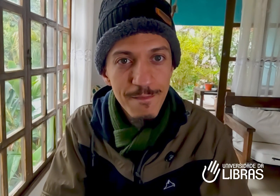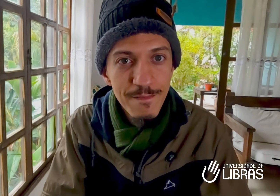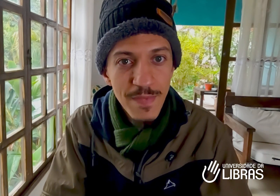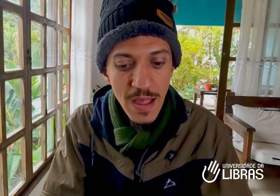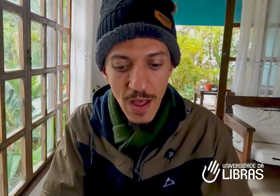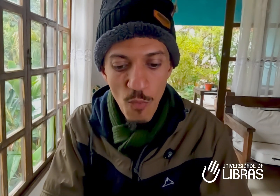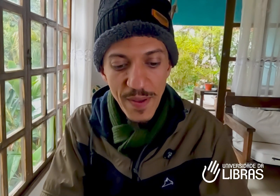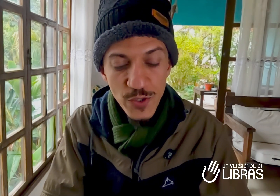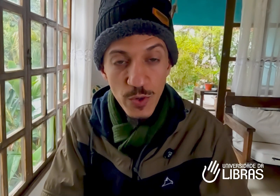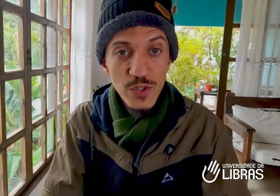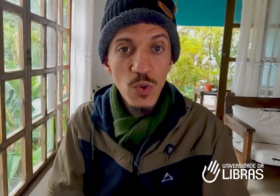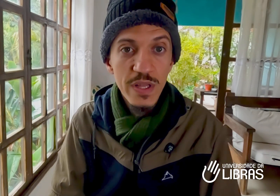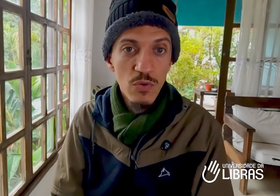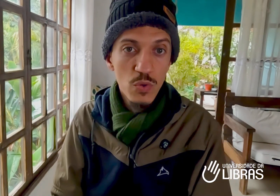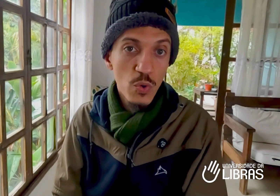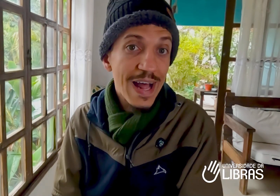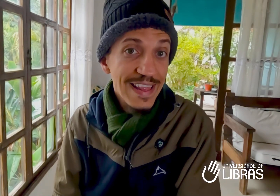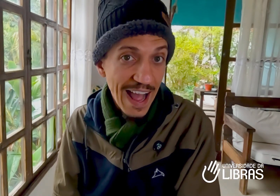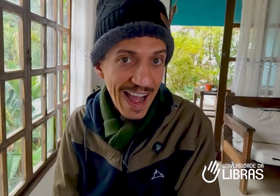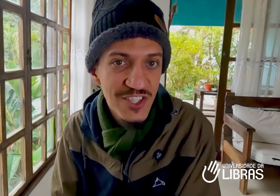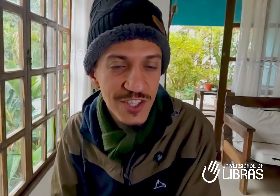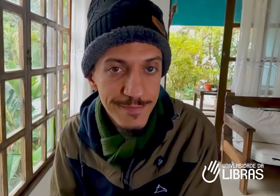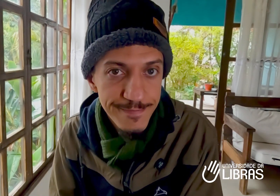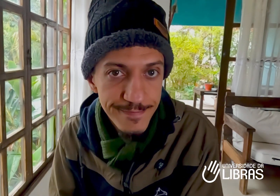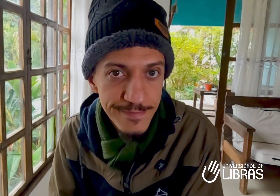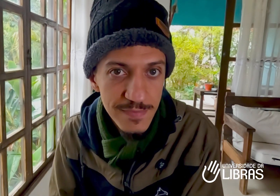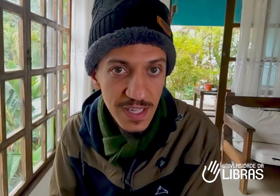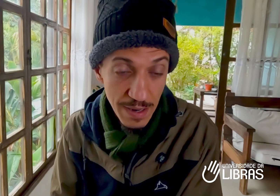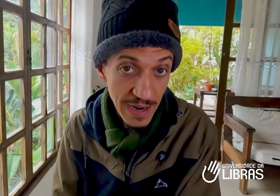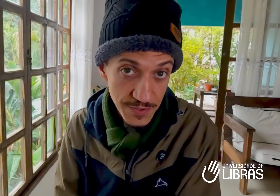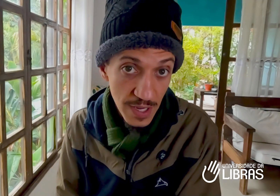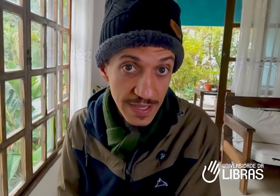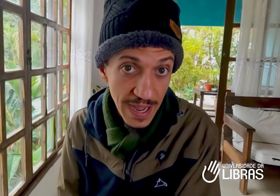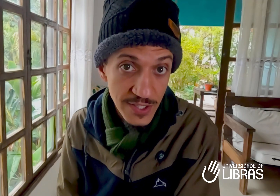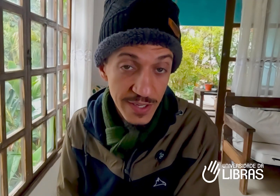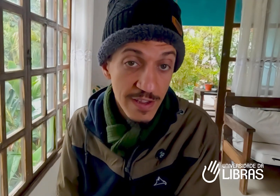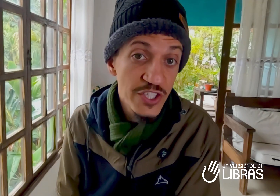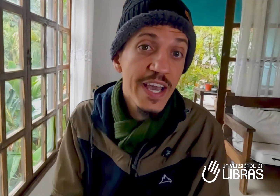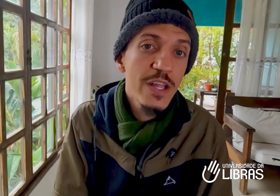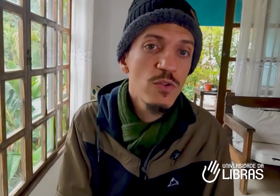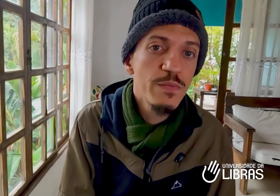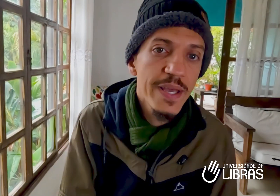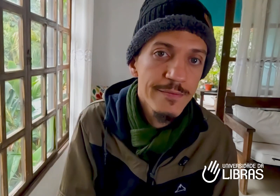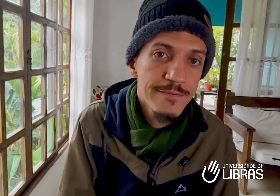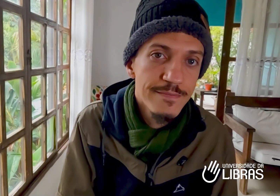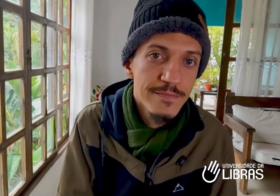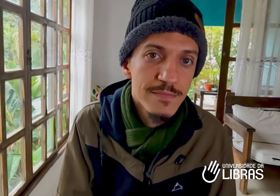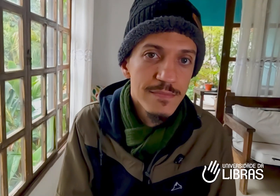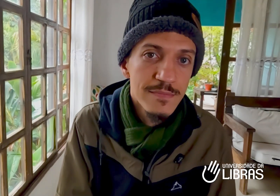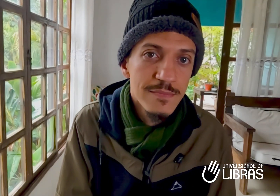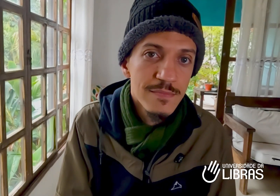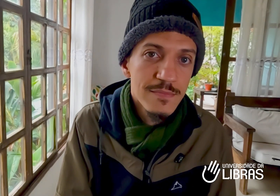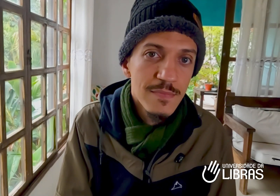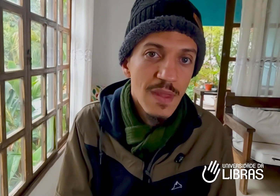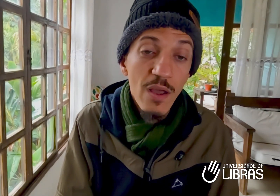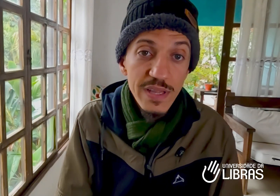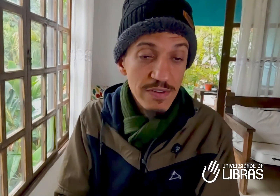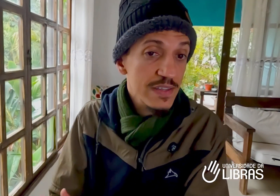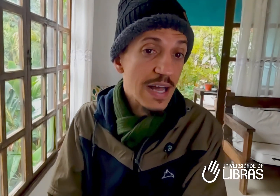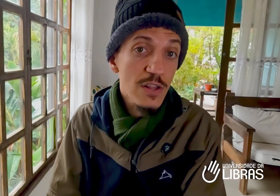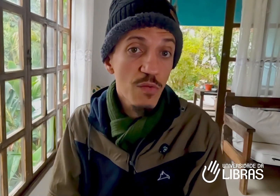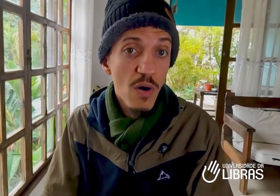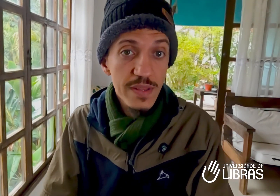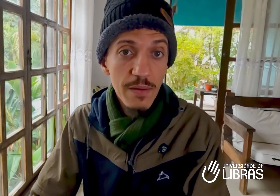manhã, uma pessoa surda do turno da tarde, que trabalhava só à tarde, tinha ido de manhã. E eu